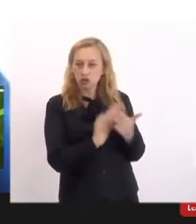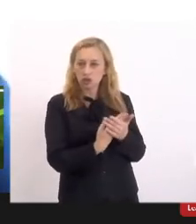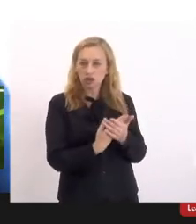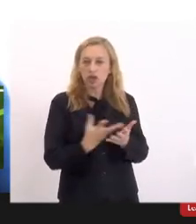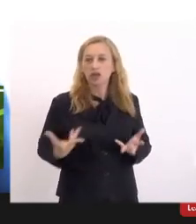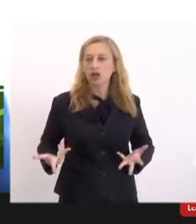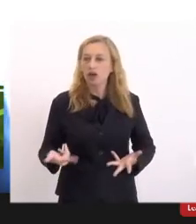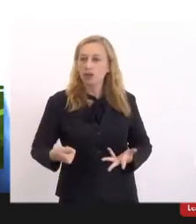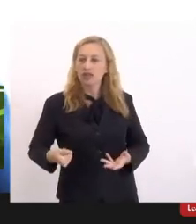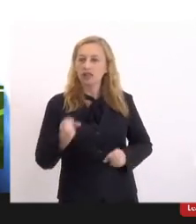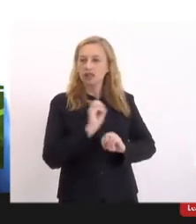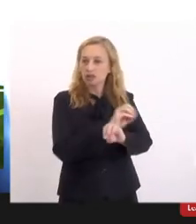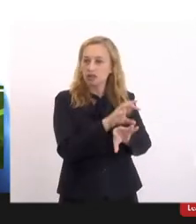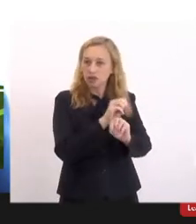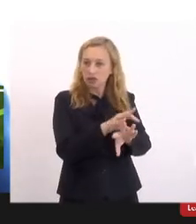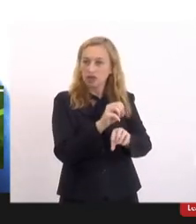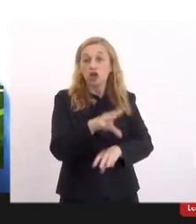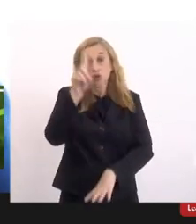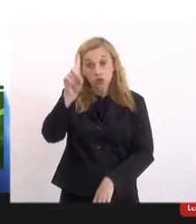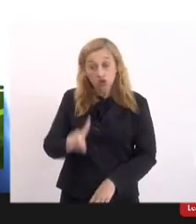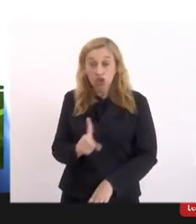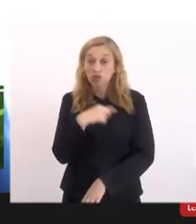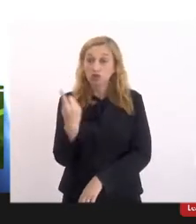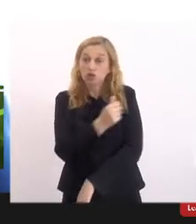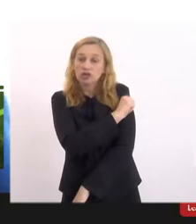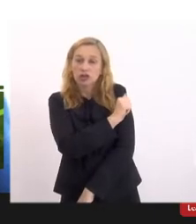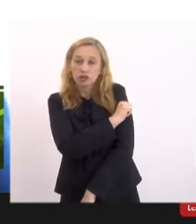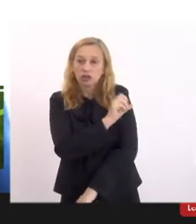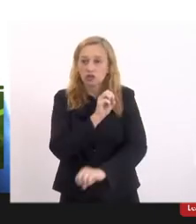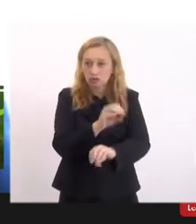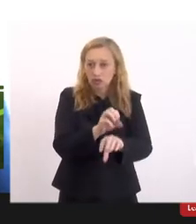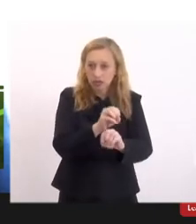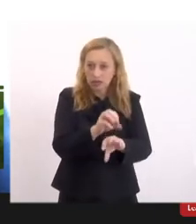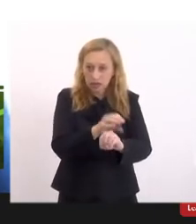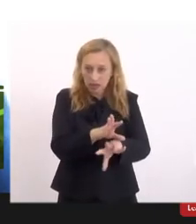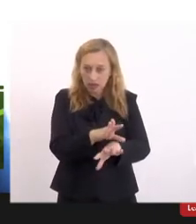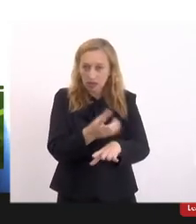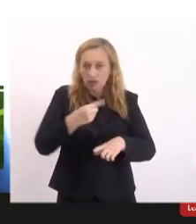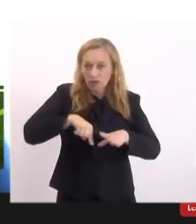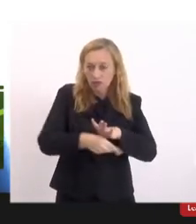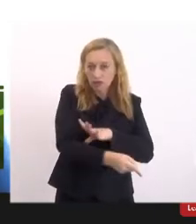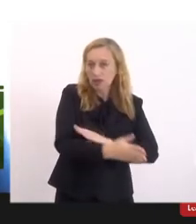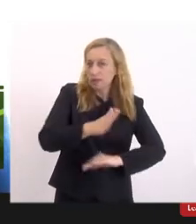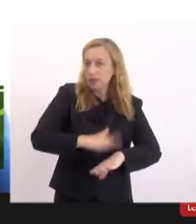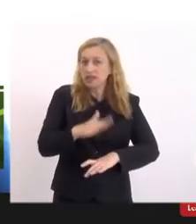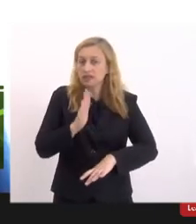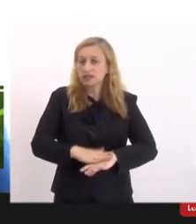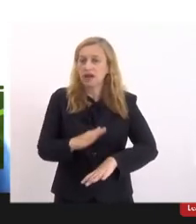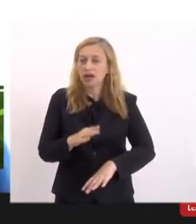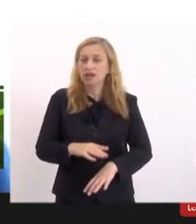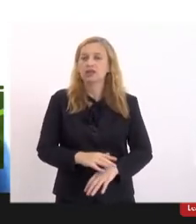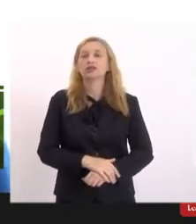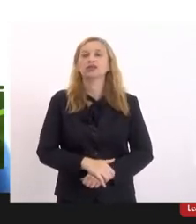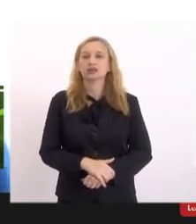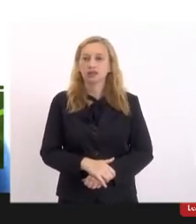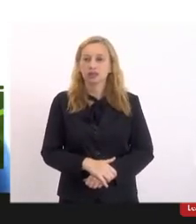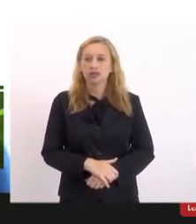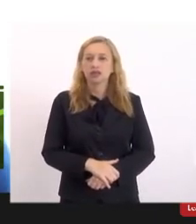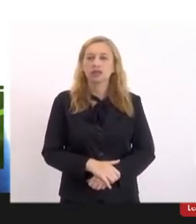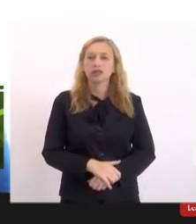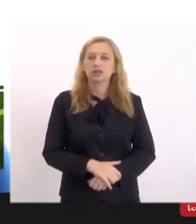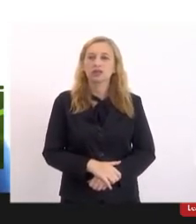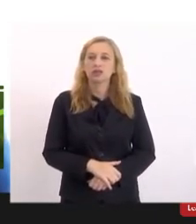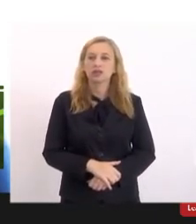qualidade, para garantir o direito dos nossos estudantes à educação. Não pode se aprofundar ainda mais o esforço que essa